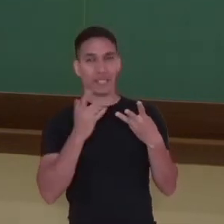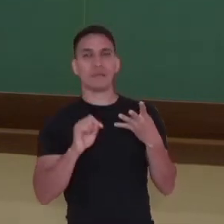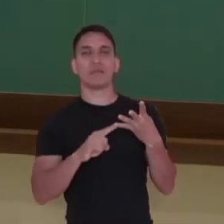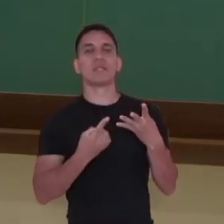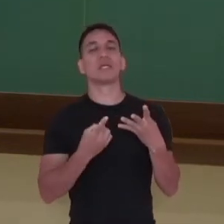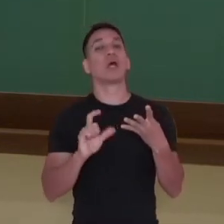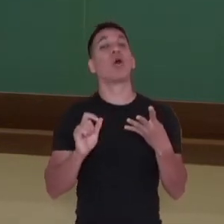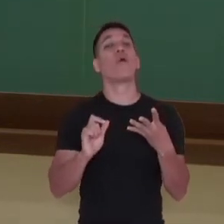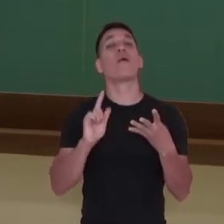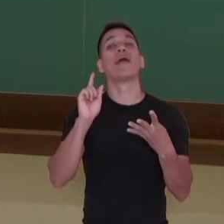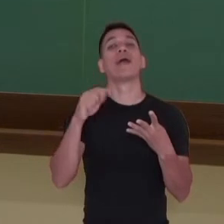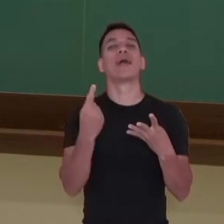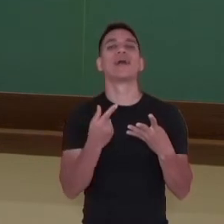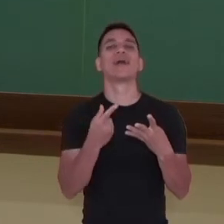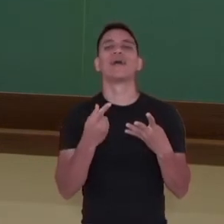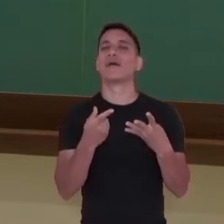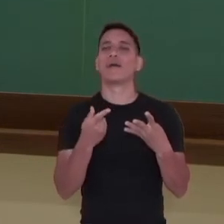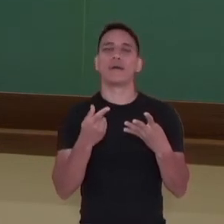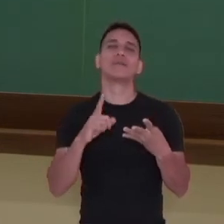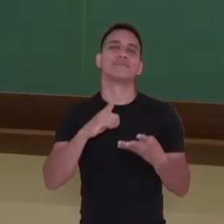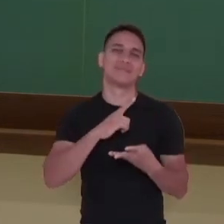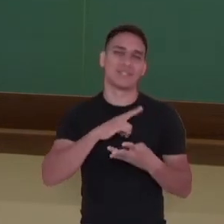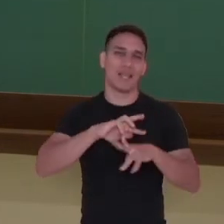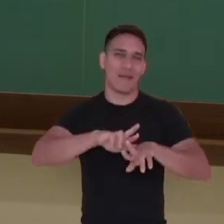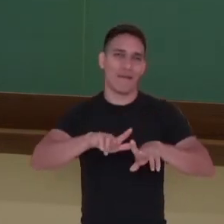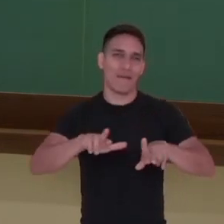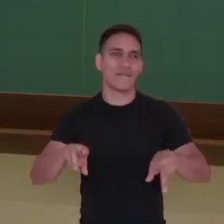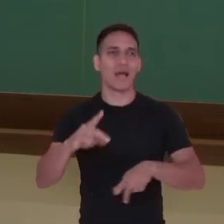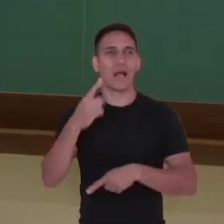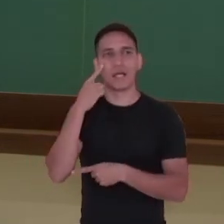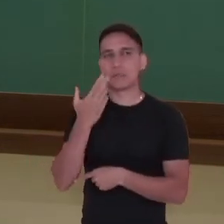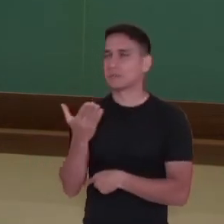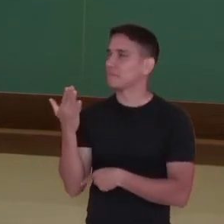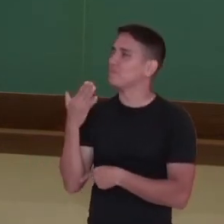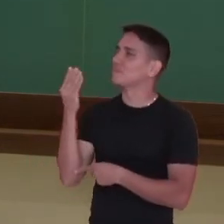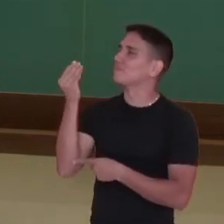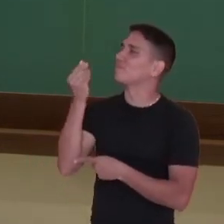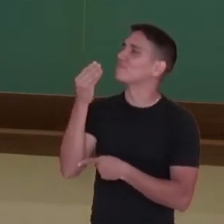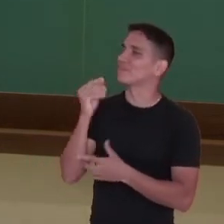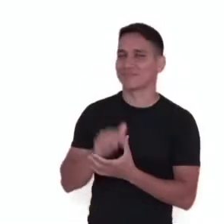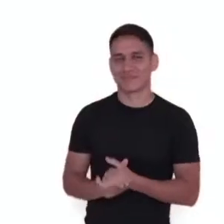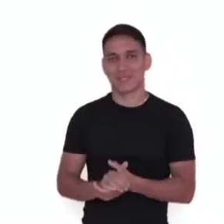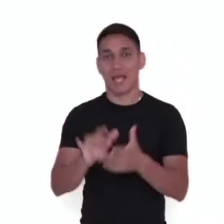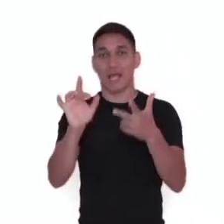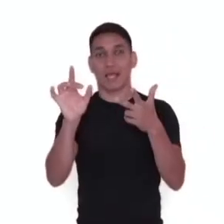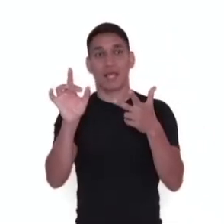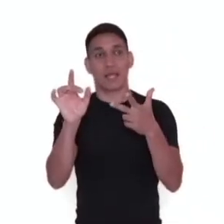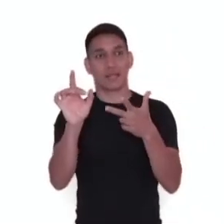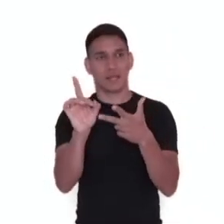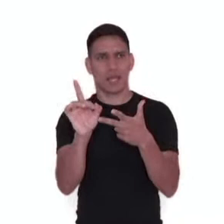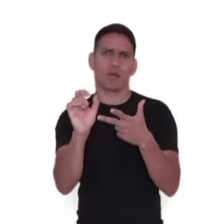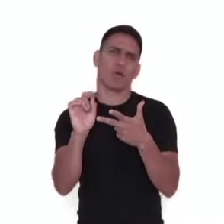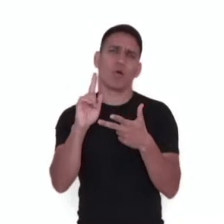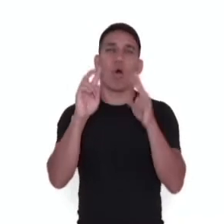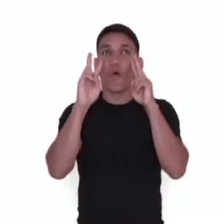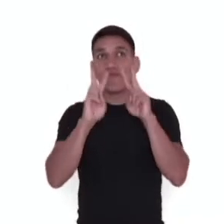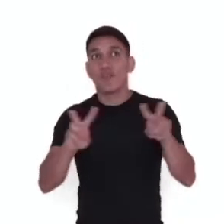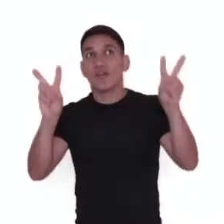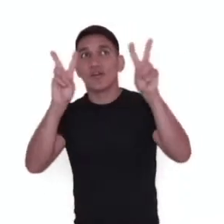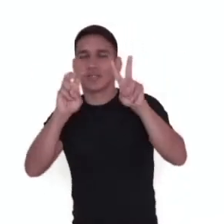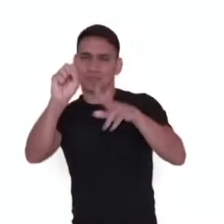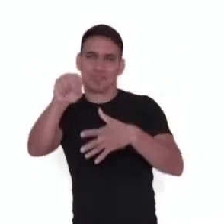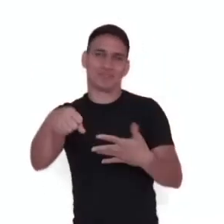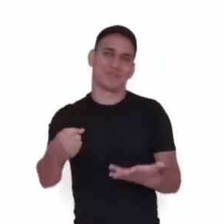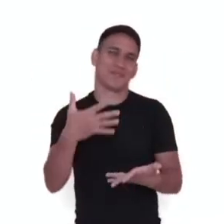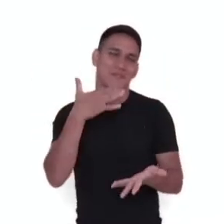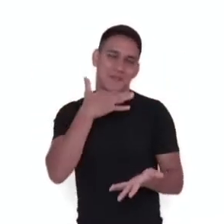quinto sabor, umami, saboroso. Letra D para a visão. Claro, os